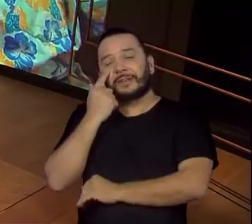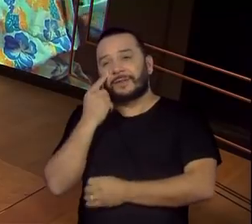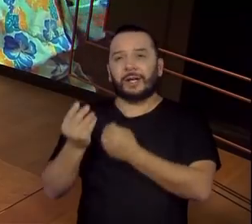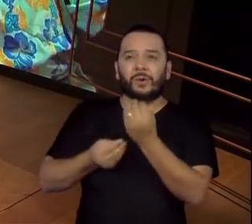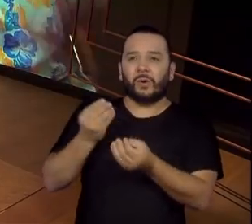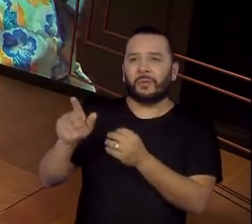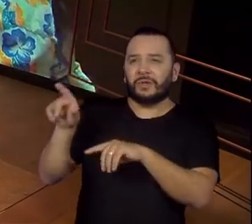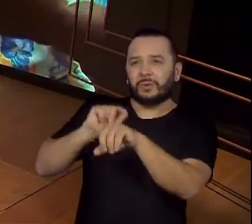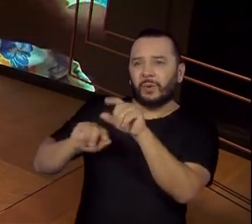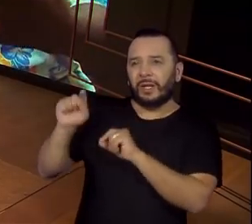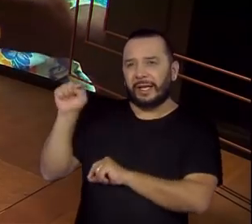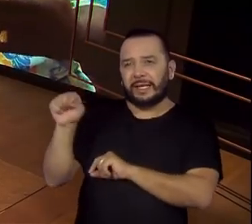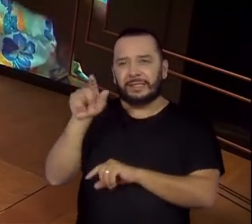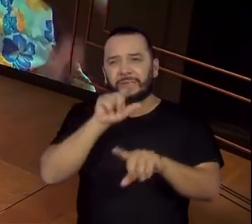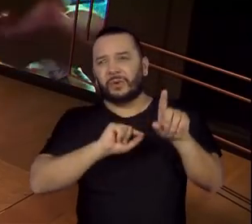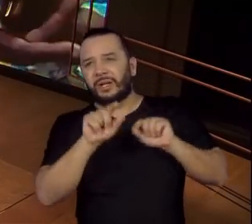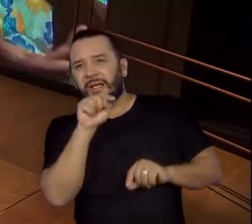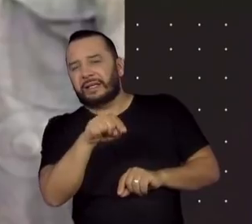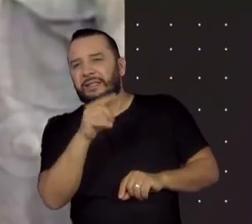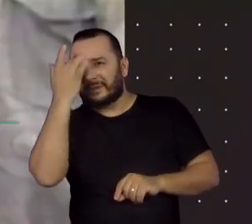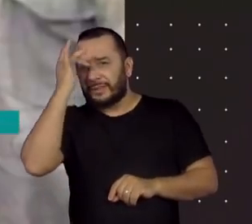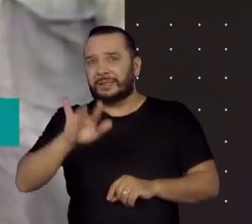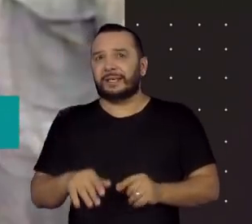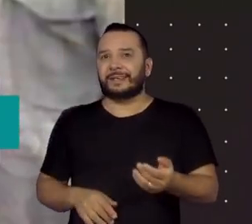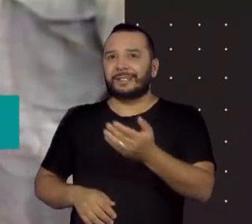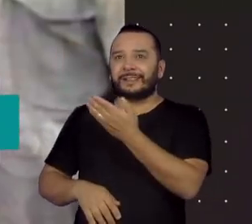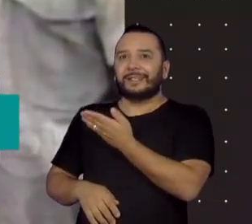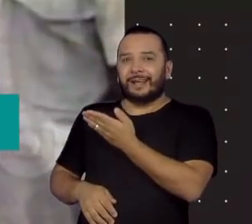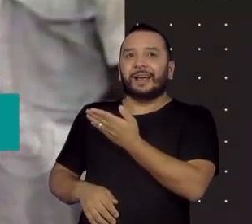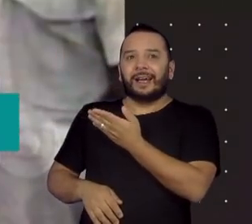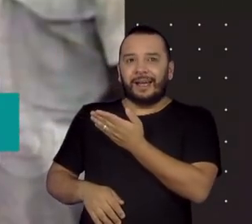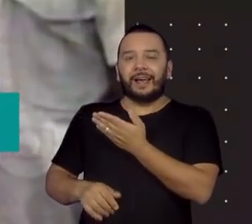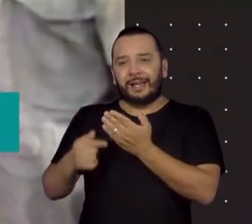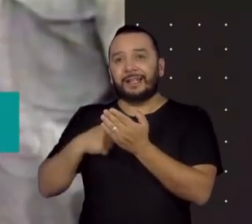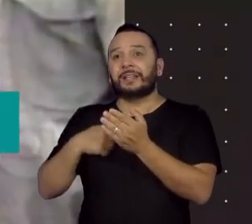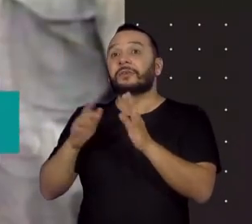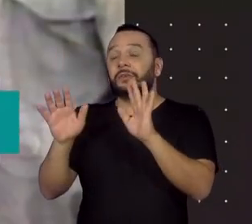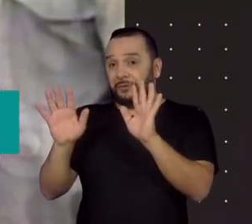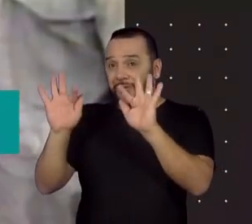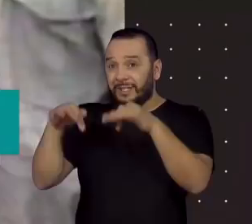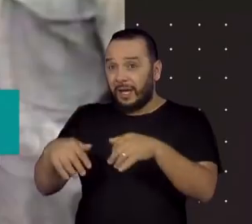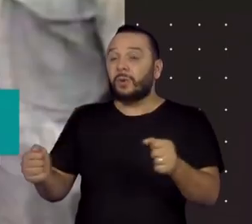e tá. E a Porcina acabava com o Rodécio.